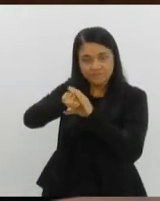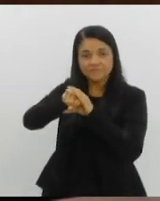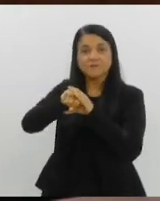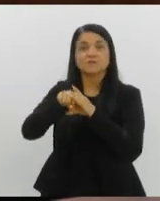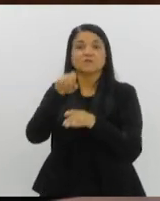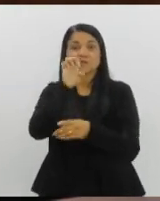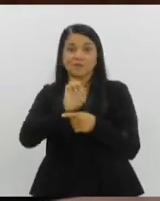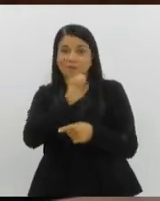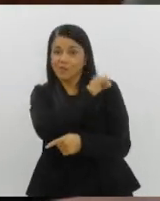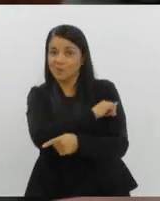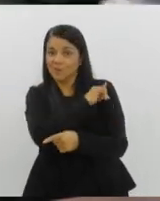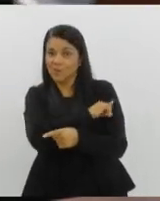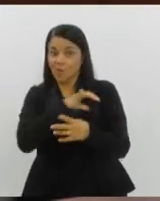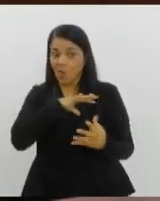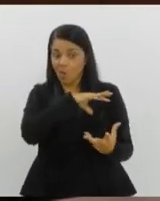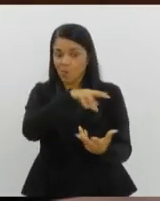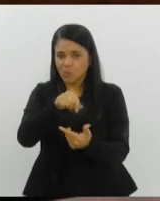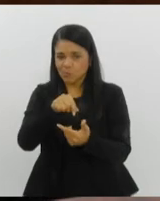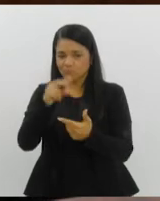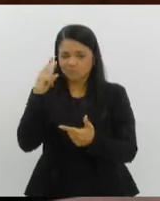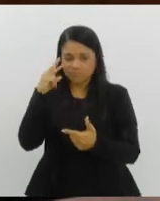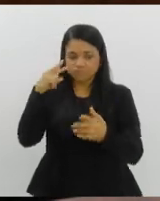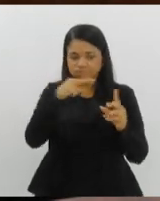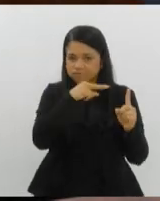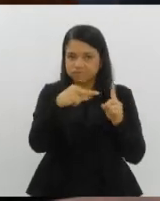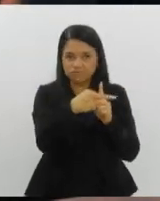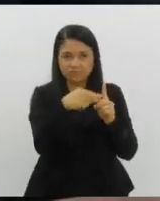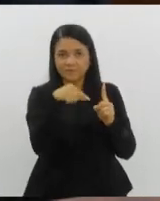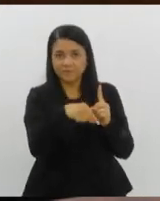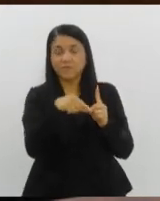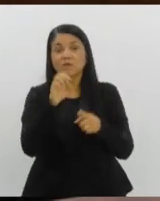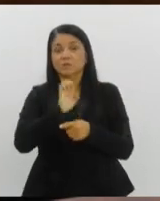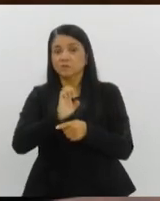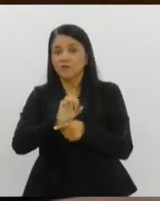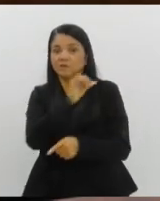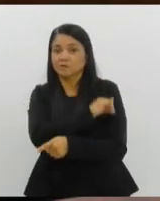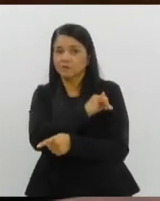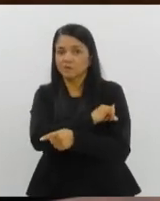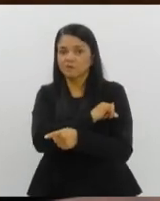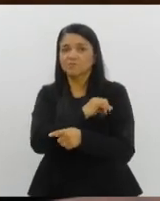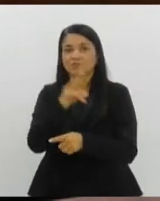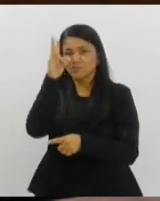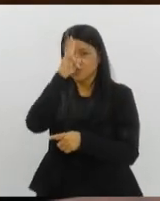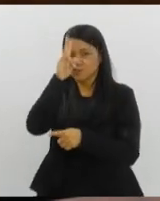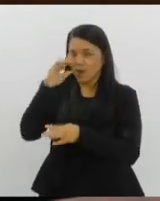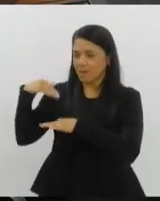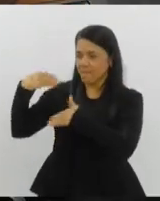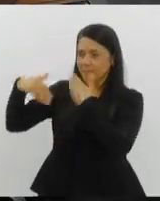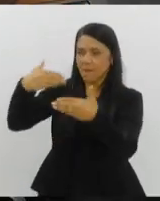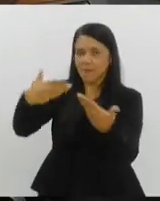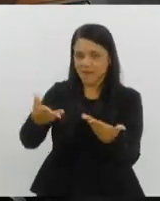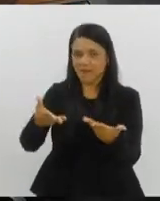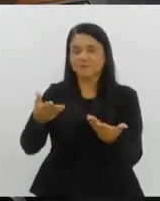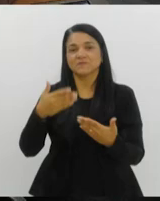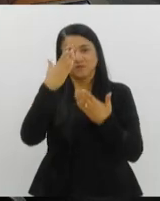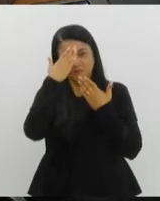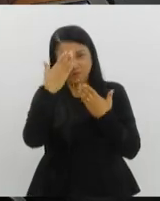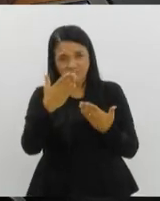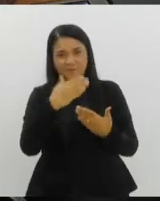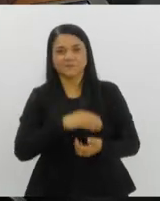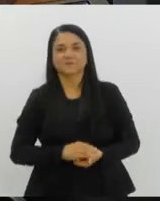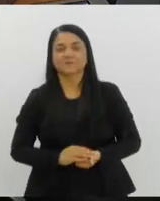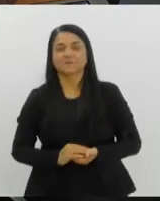fluminense perante o mundo. É o nosso estado do Rio fazendo história. Muito obrigado. Questão de ordem, senhor